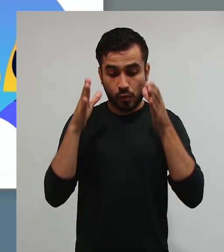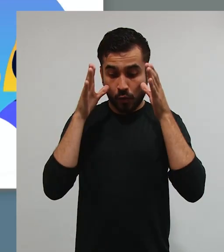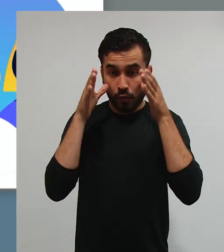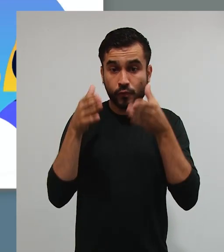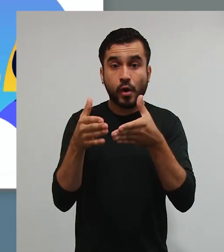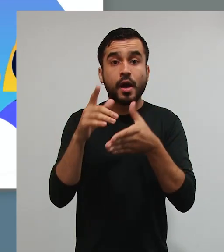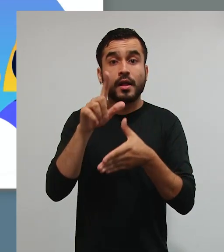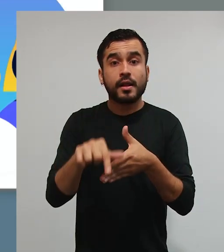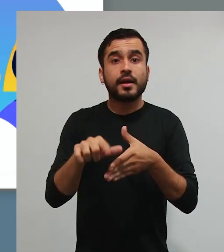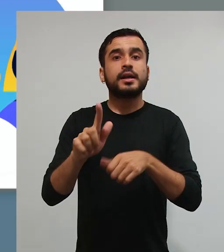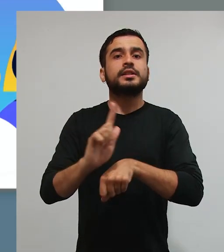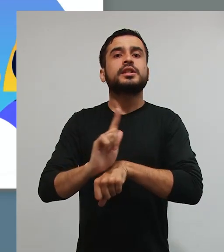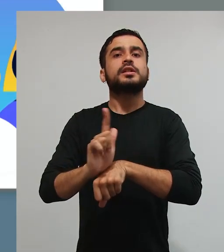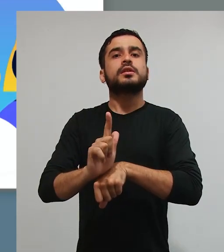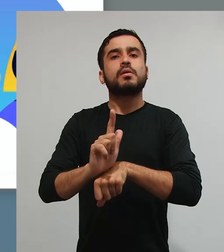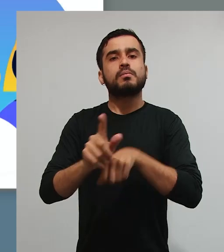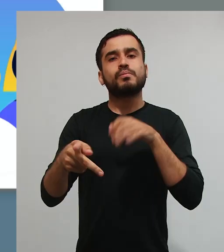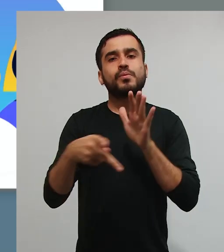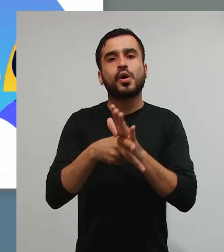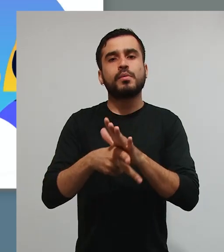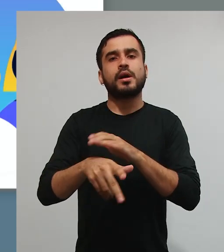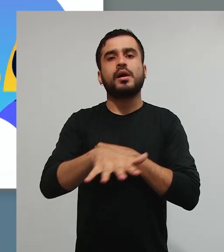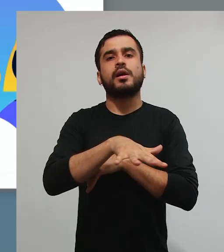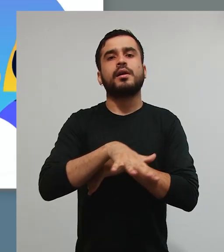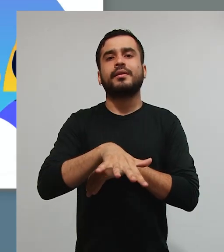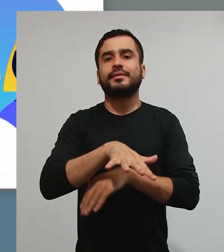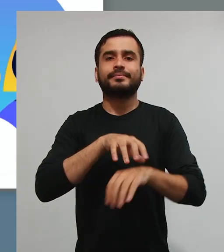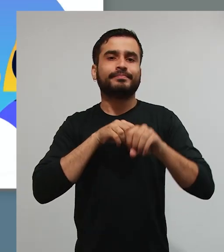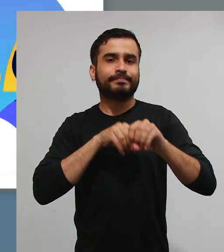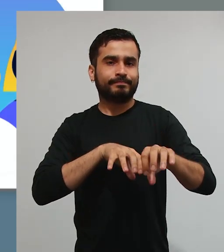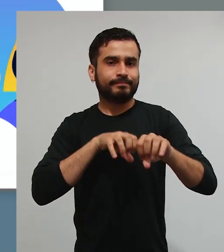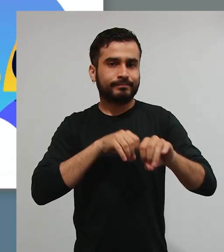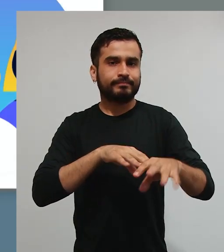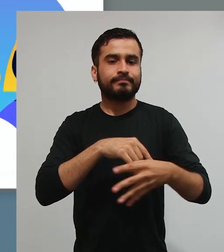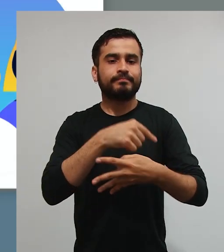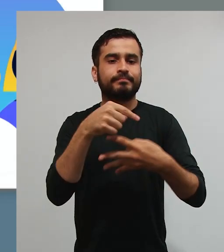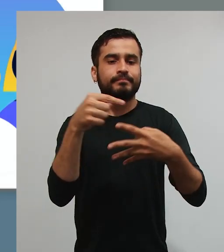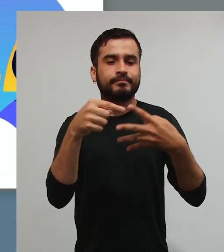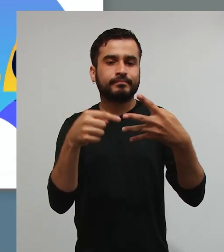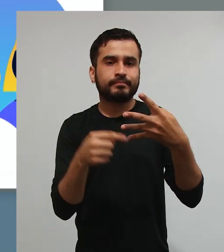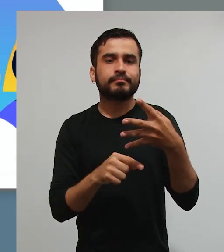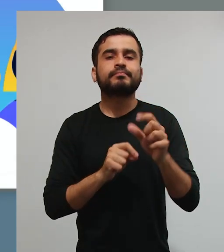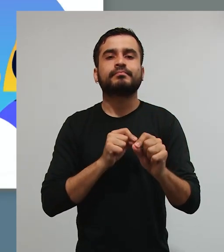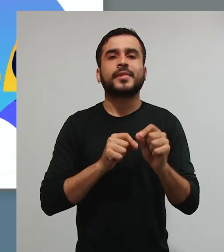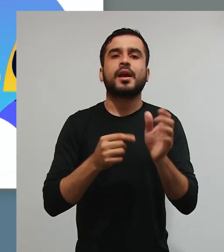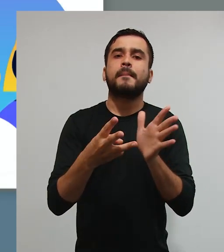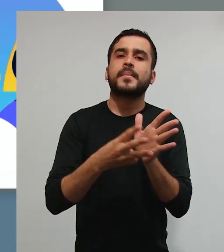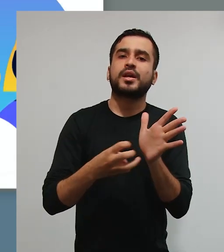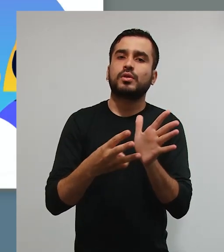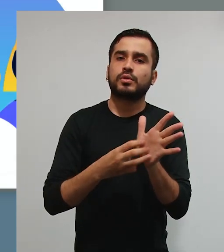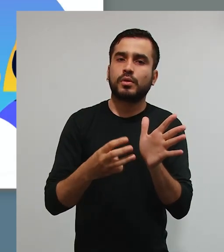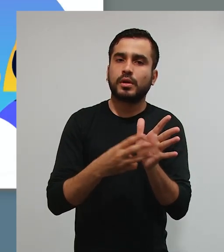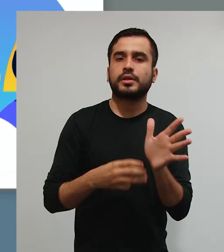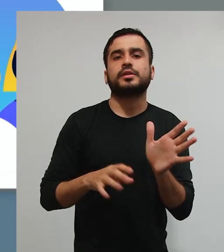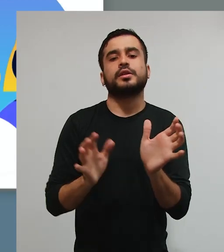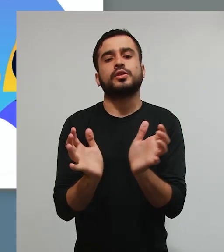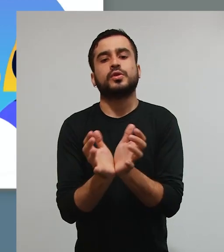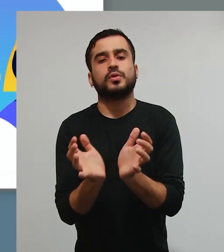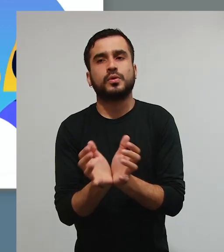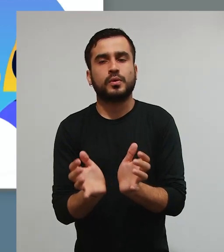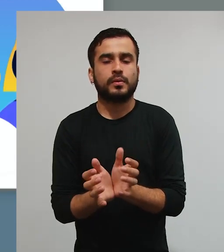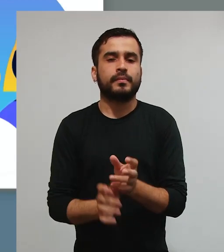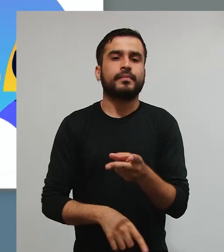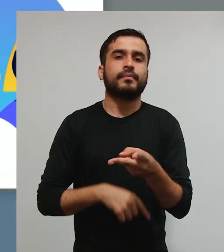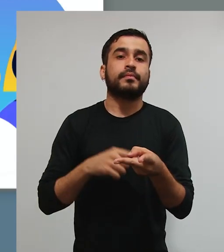é gestão educacional. Aí nessa linha entram os tópicos como metodologias ativas e